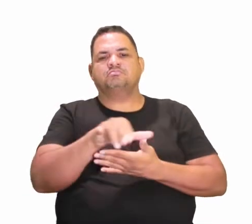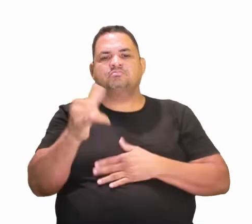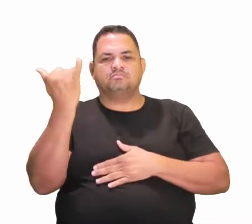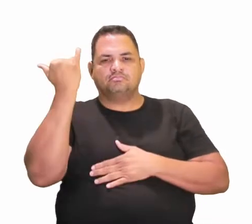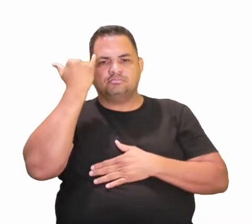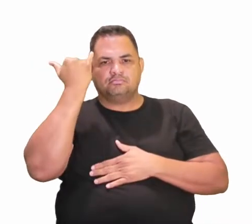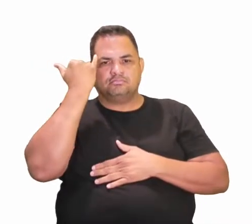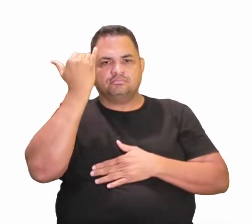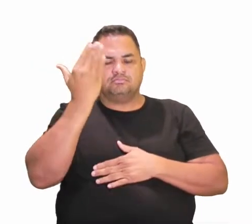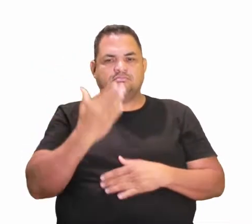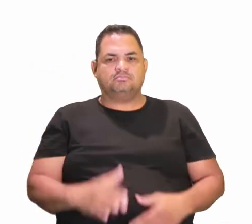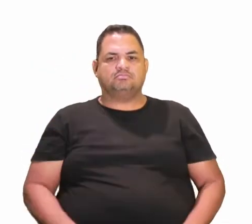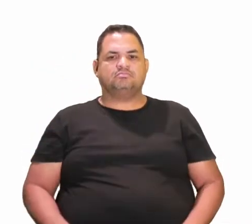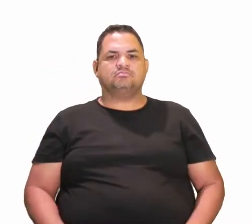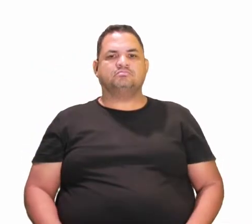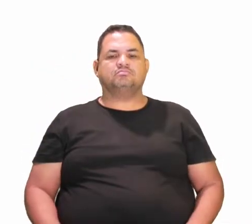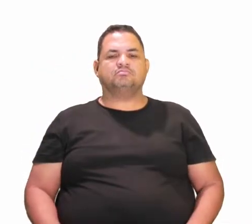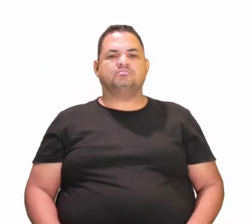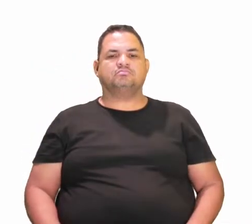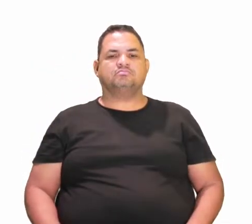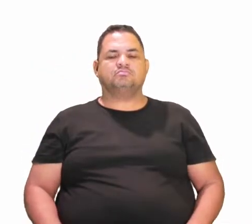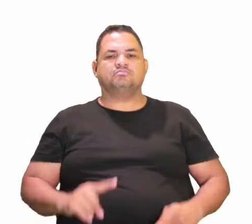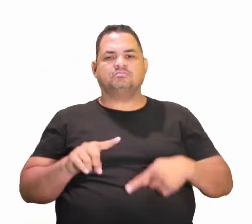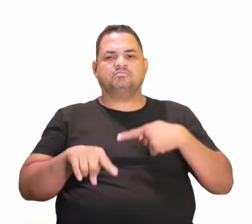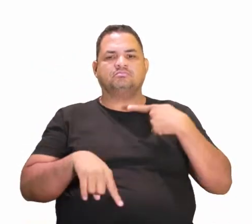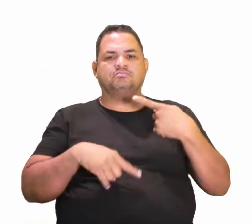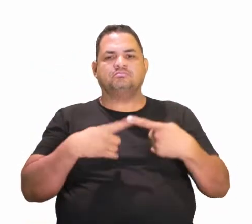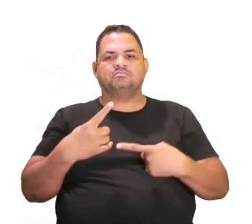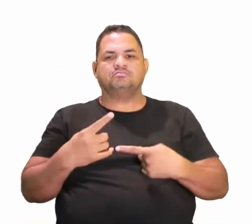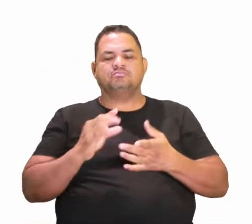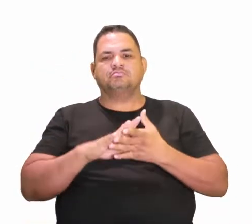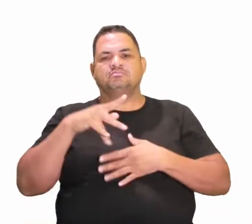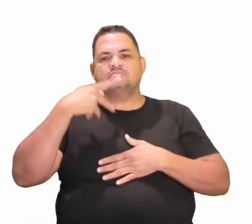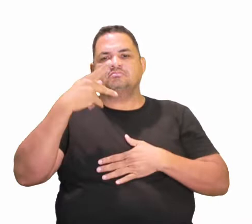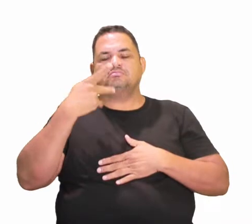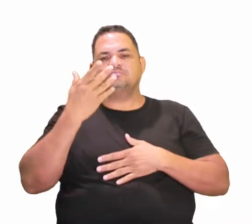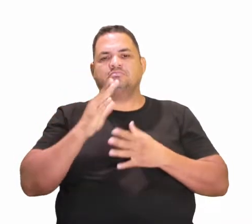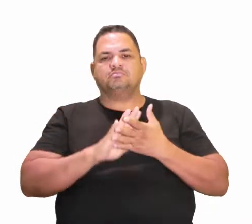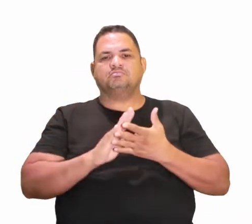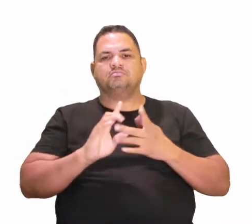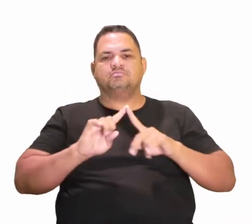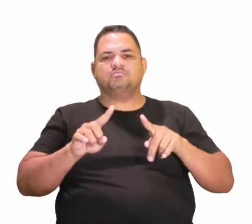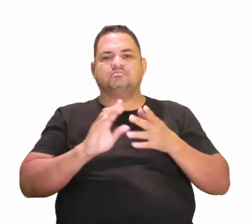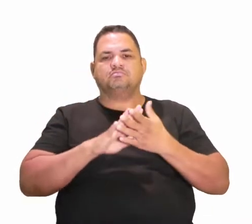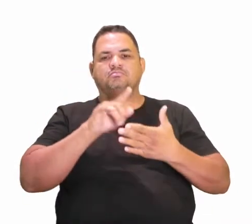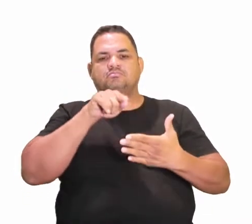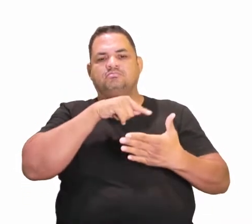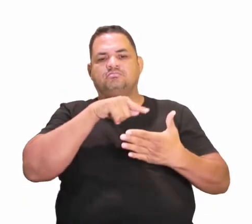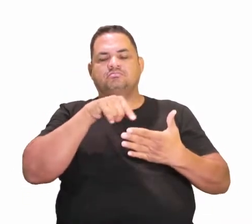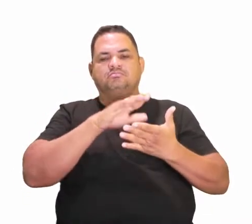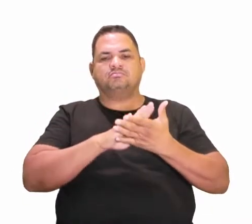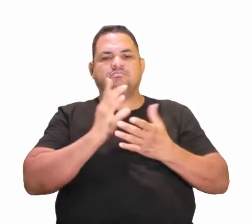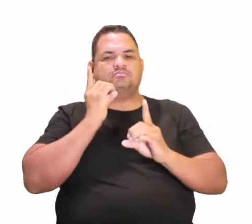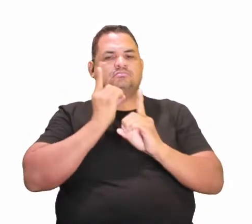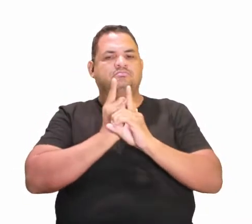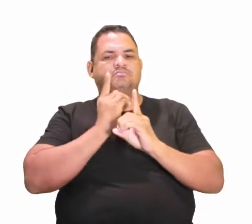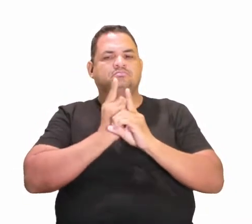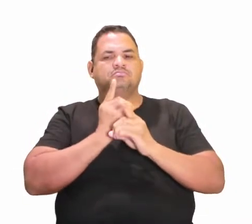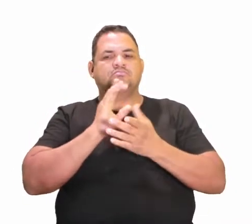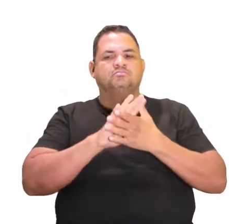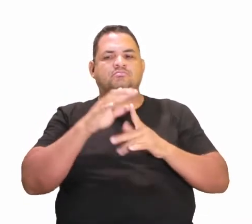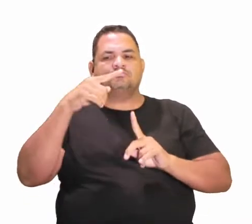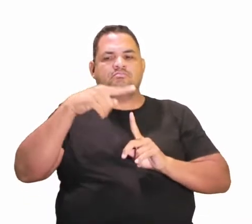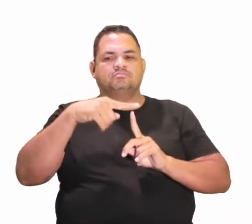no texto que você daqui a pouco a gente vai daqui a pouco falar sobre elas mas você vai iria marcar que não encontra nesse tipo de texto